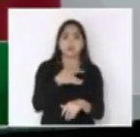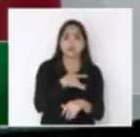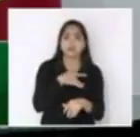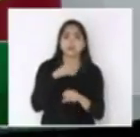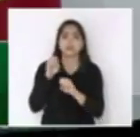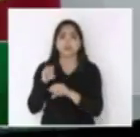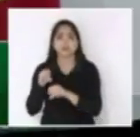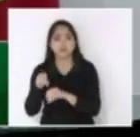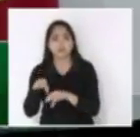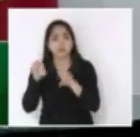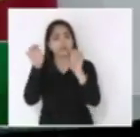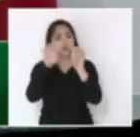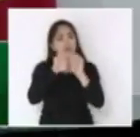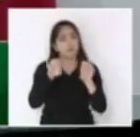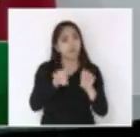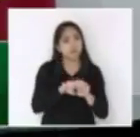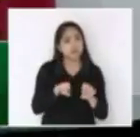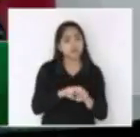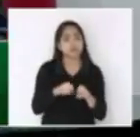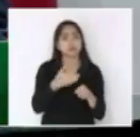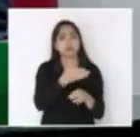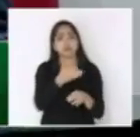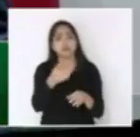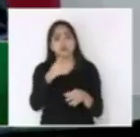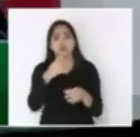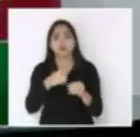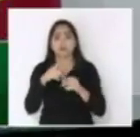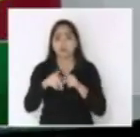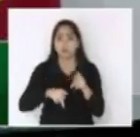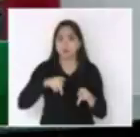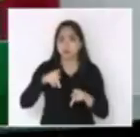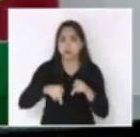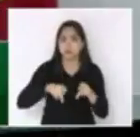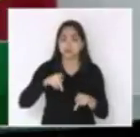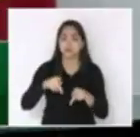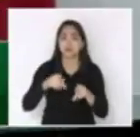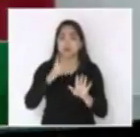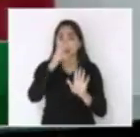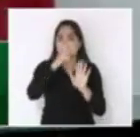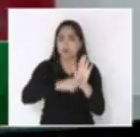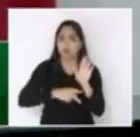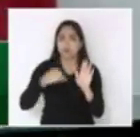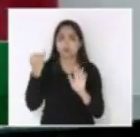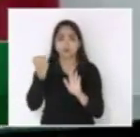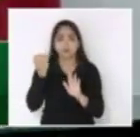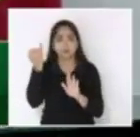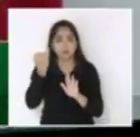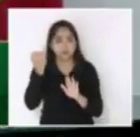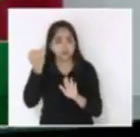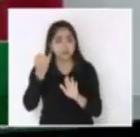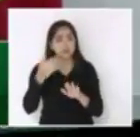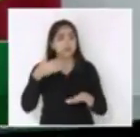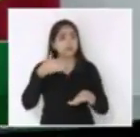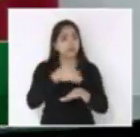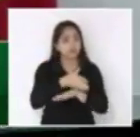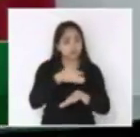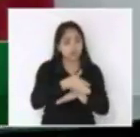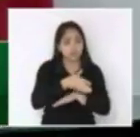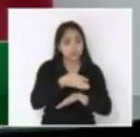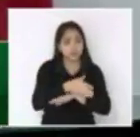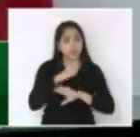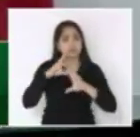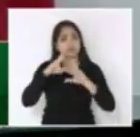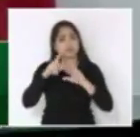infraestrutura com os munícipes catarinenses. Esse é um programa excepcional e que vai ter a participação de todos